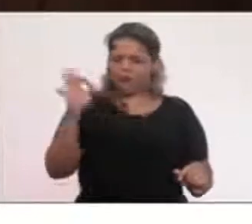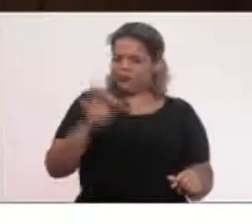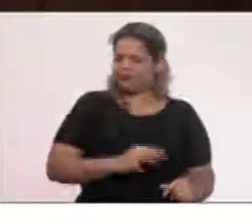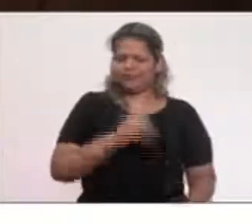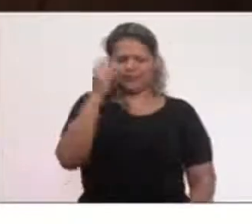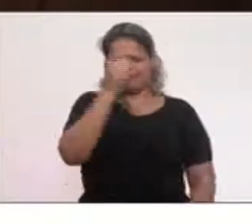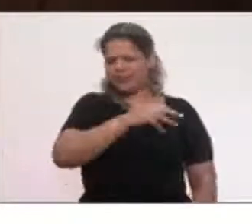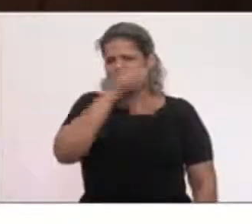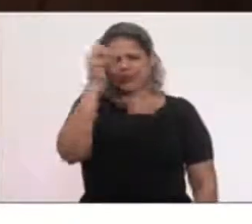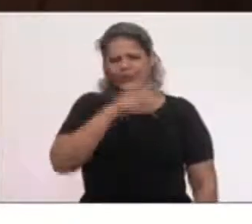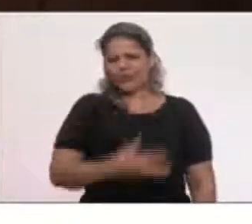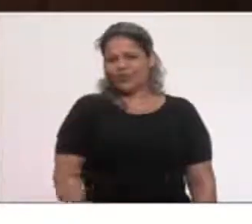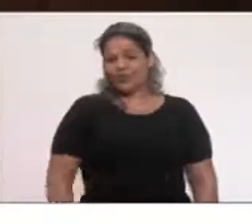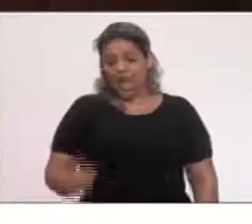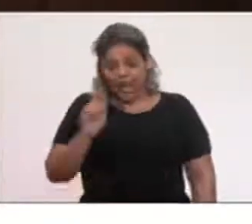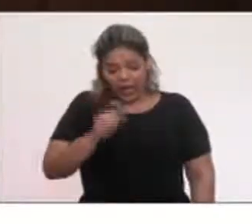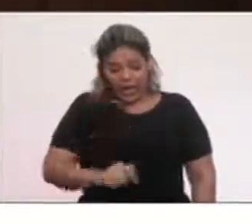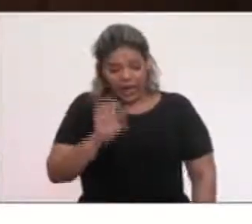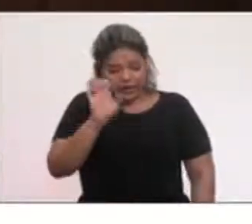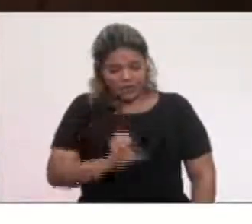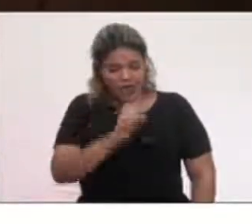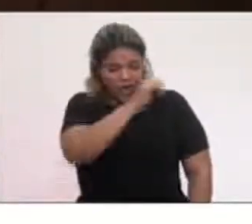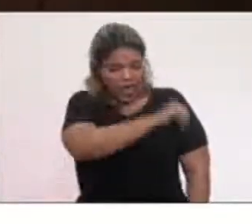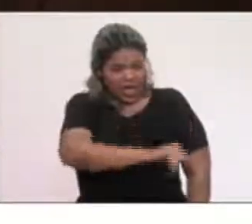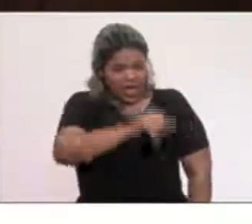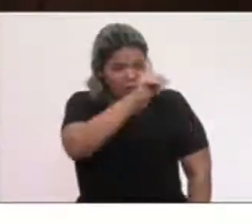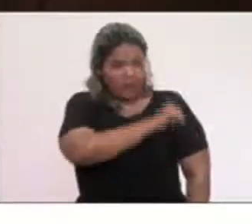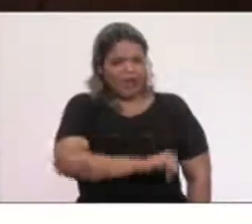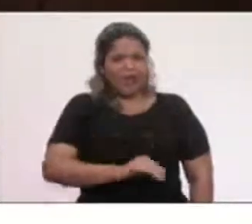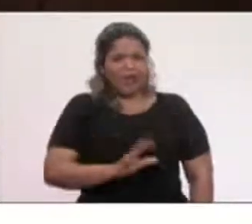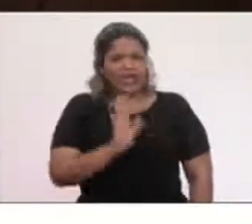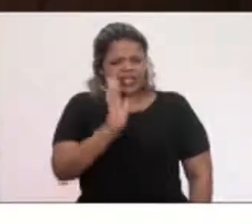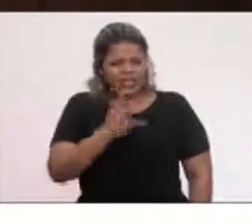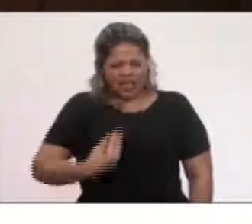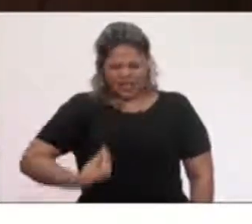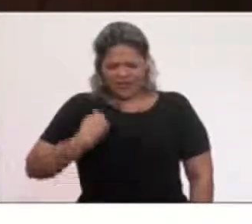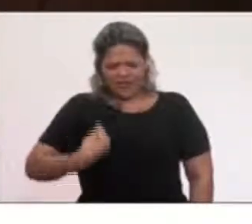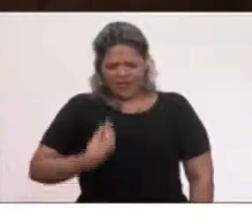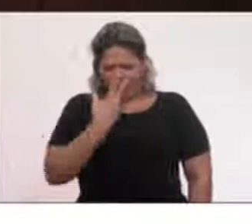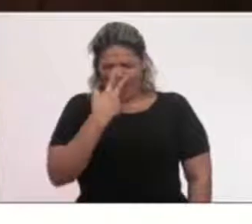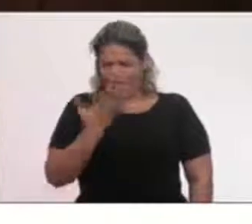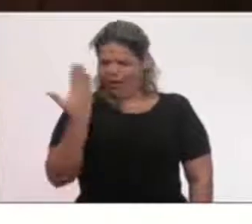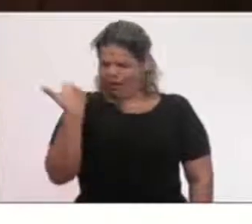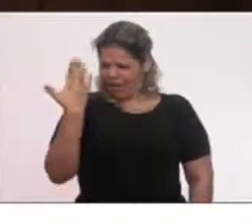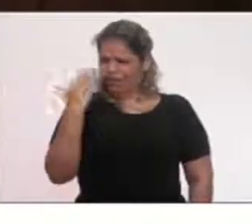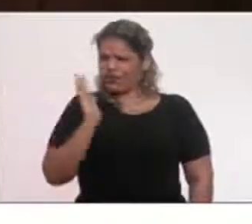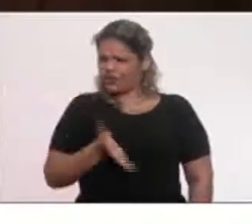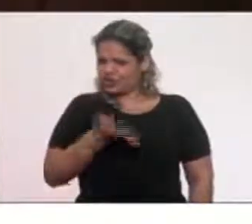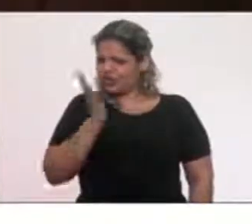absurdo. E aqui no estado do Rio de Janeiro, a gente já viveu um processo semelhante.